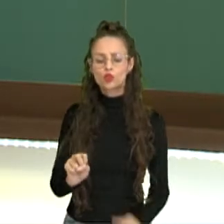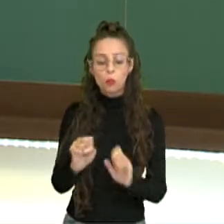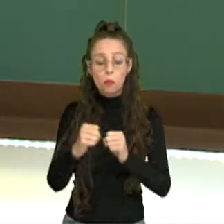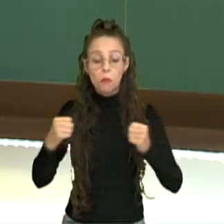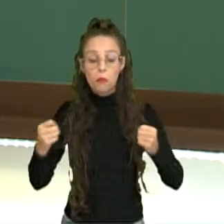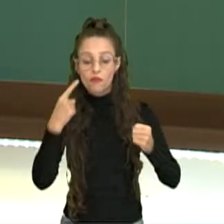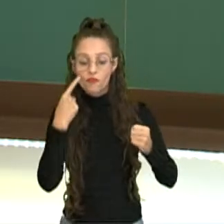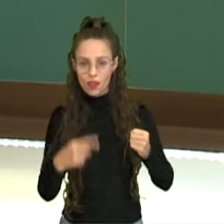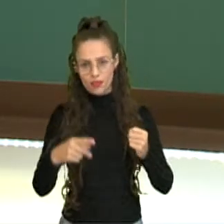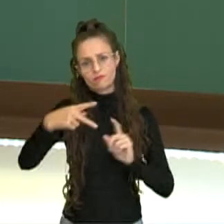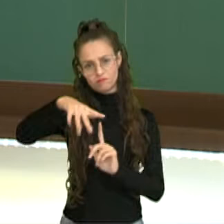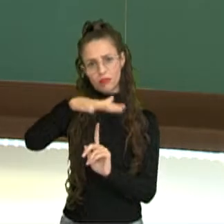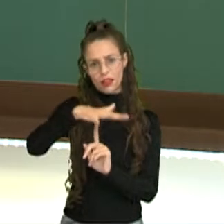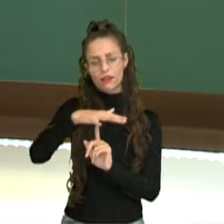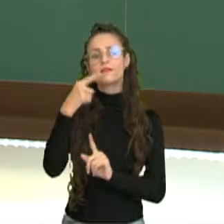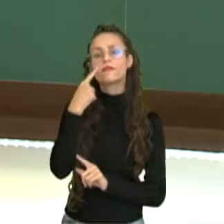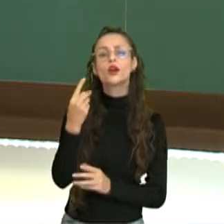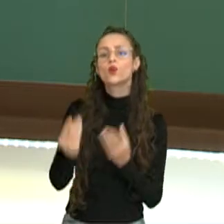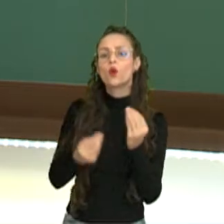Estamos no Paraná, região Sul.